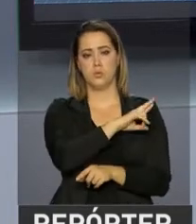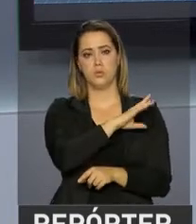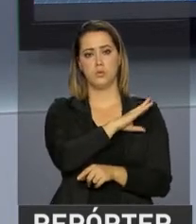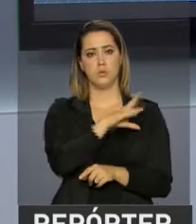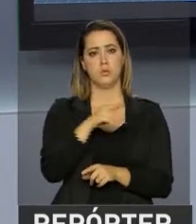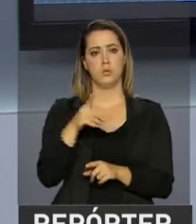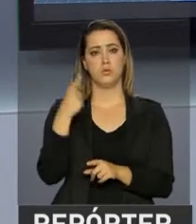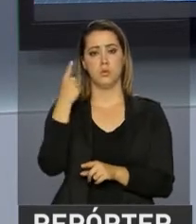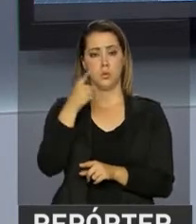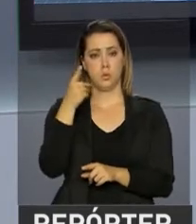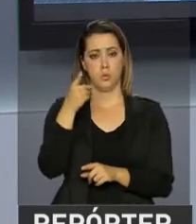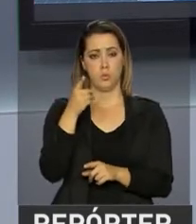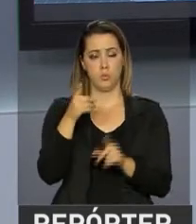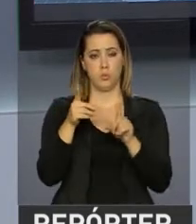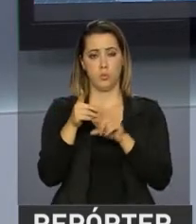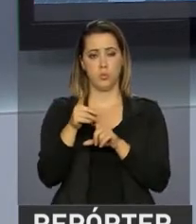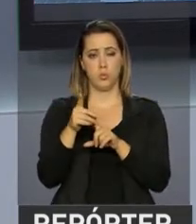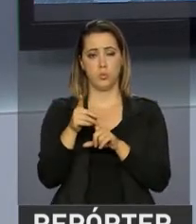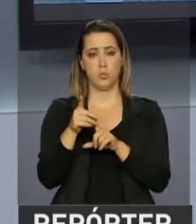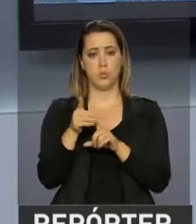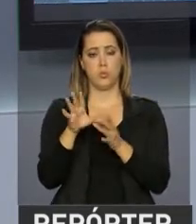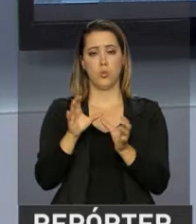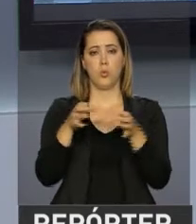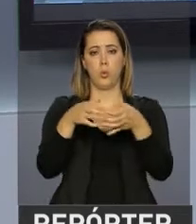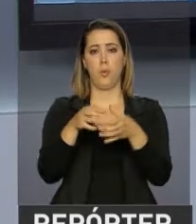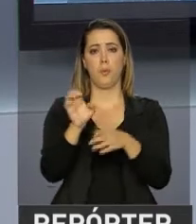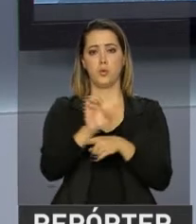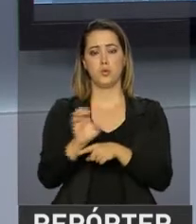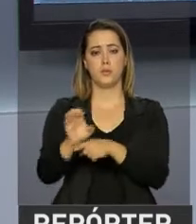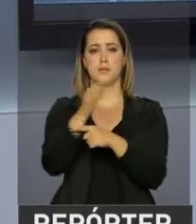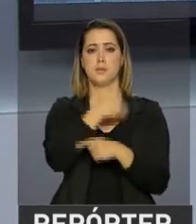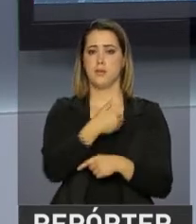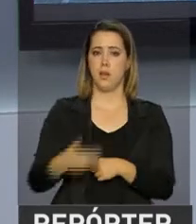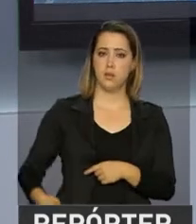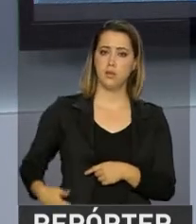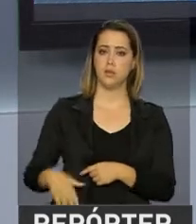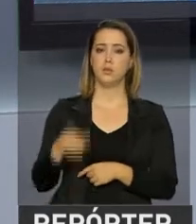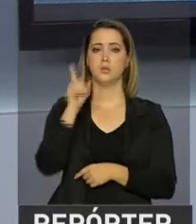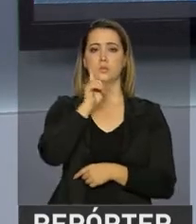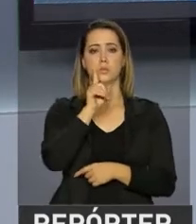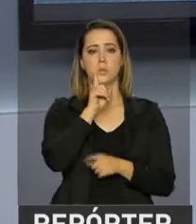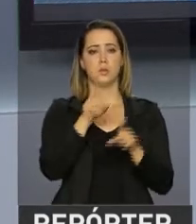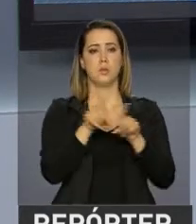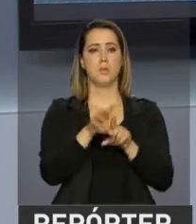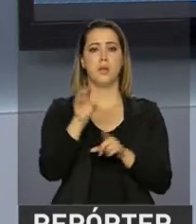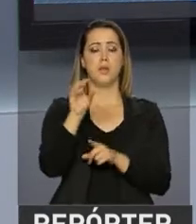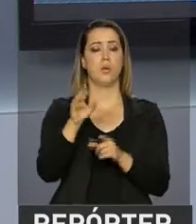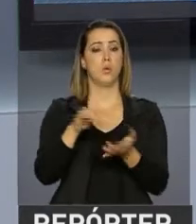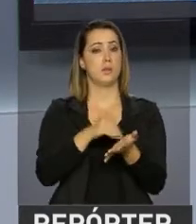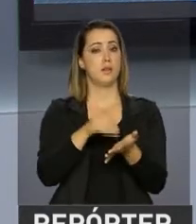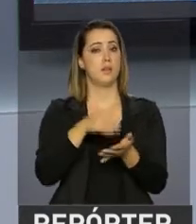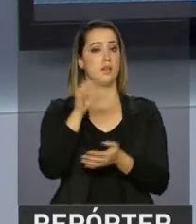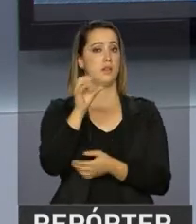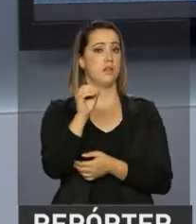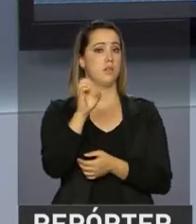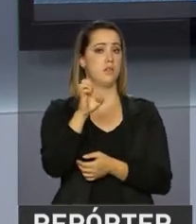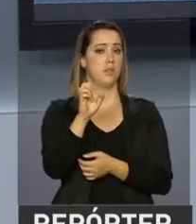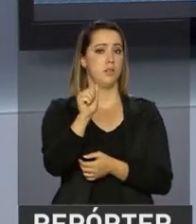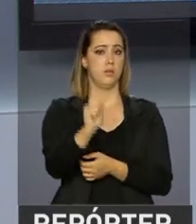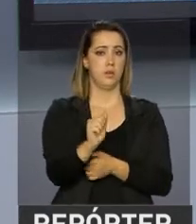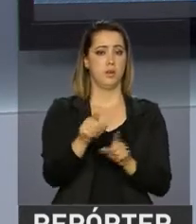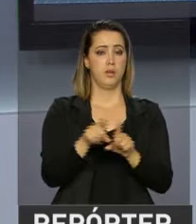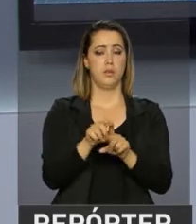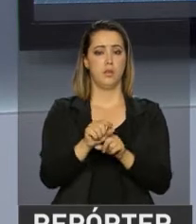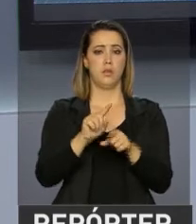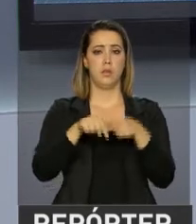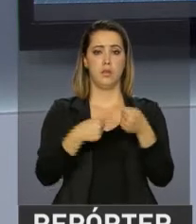do departamento de estado norte-americano e com o secretário geral da organização dos estados americanos de washington o ministro segue